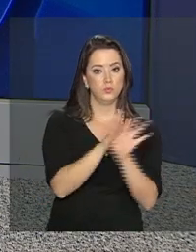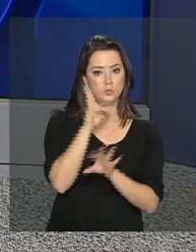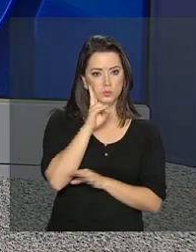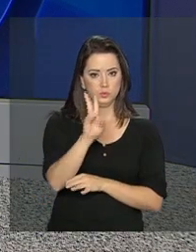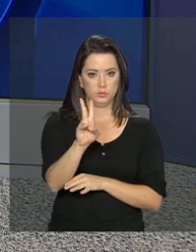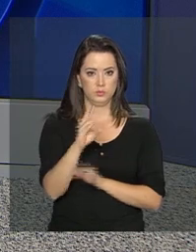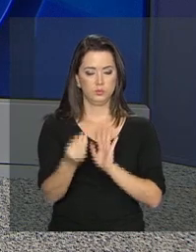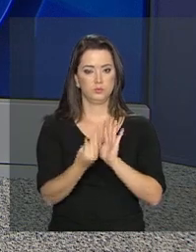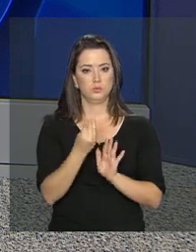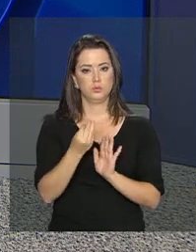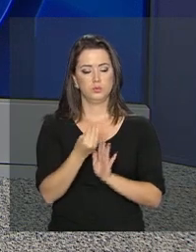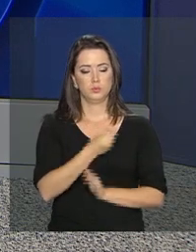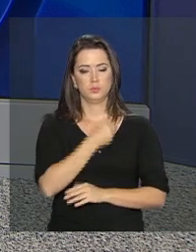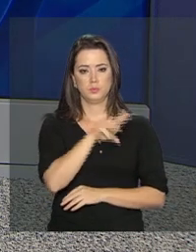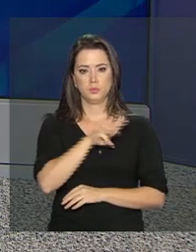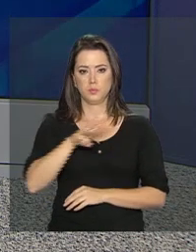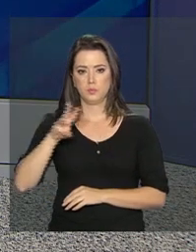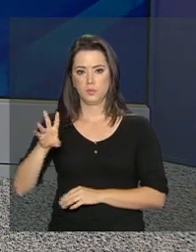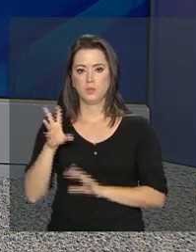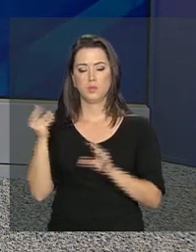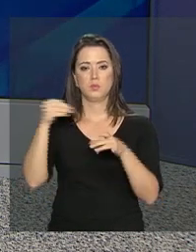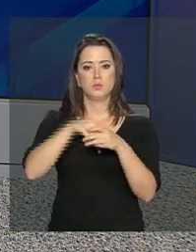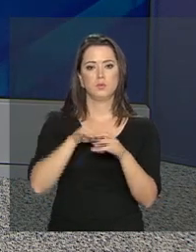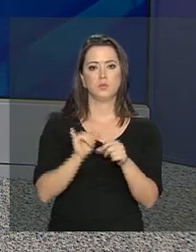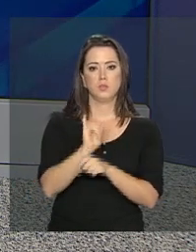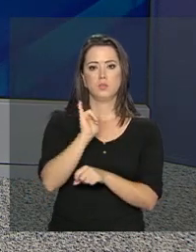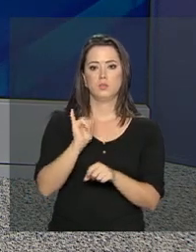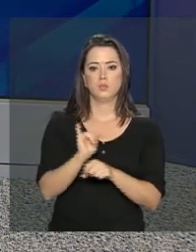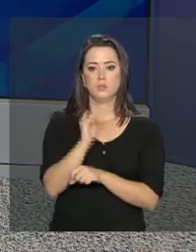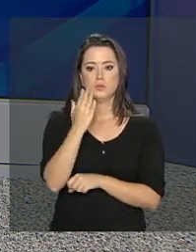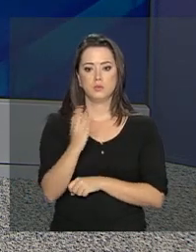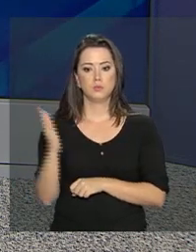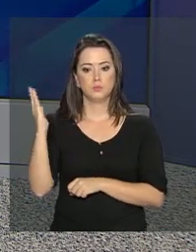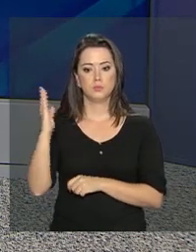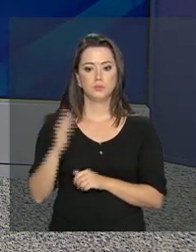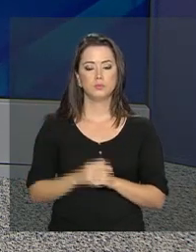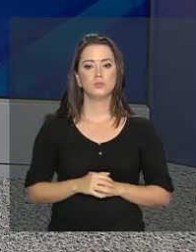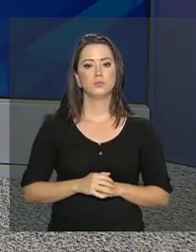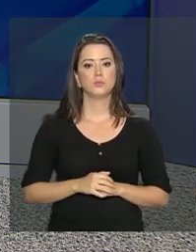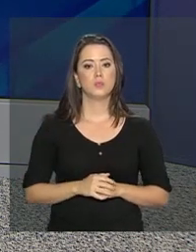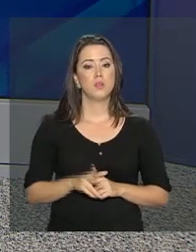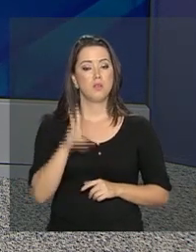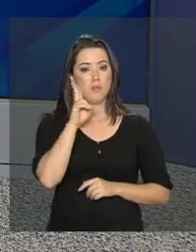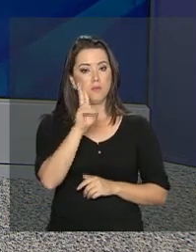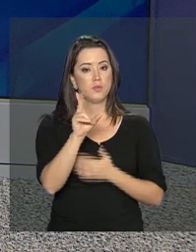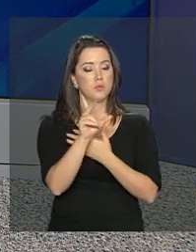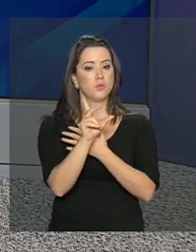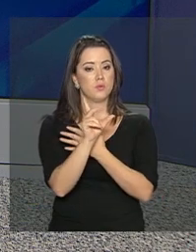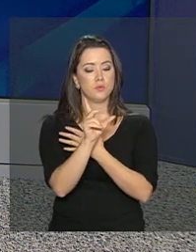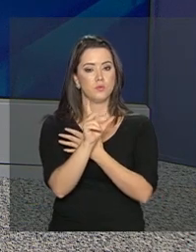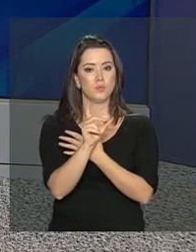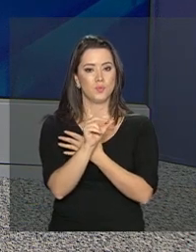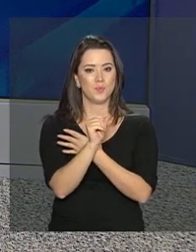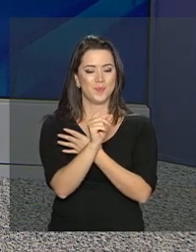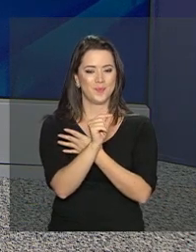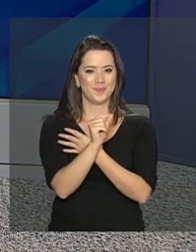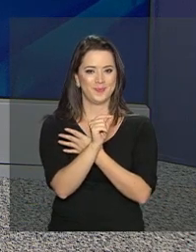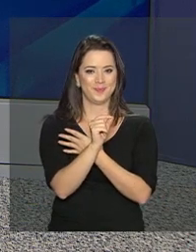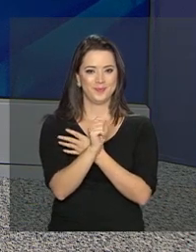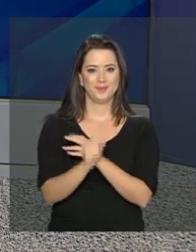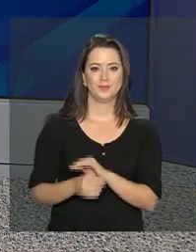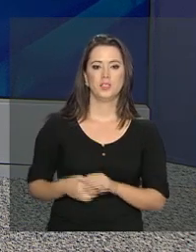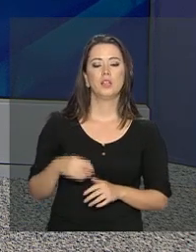ao vivo pelo site da npr e todas as reportagens estão em nosso canal no youtube acesse também o nosso perfil no twitter